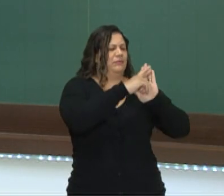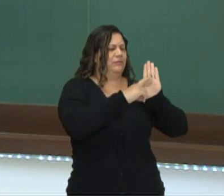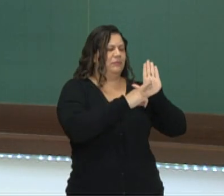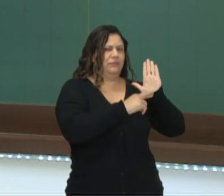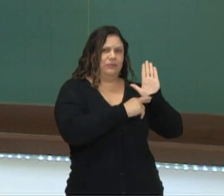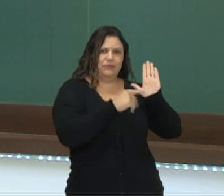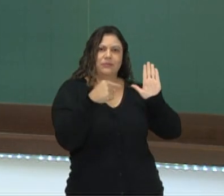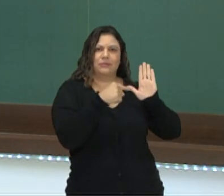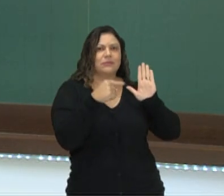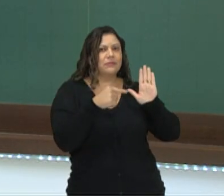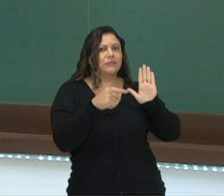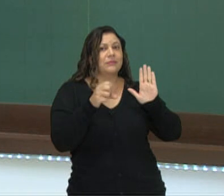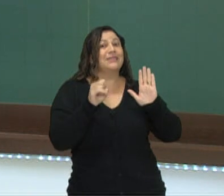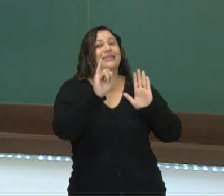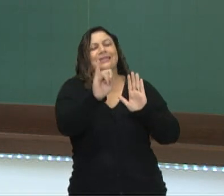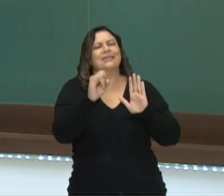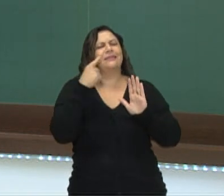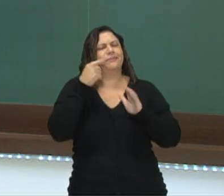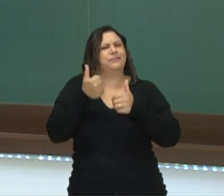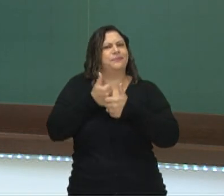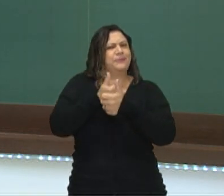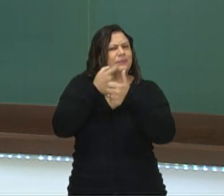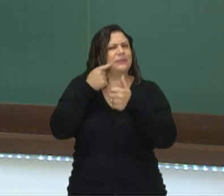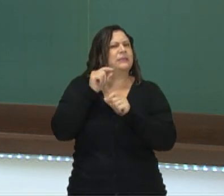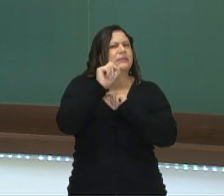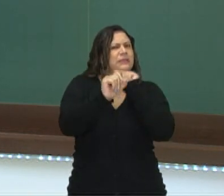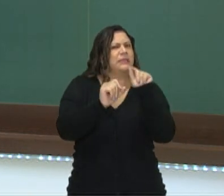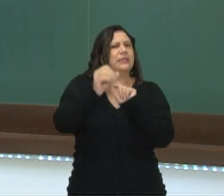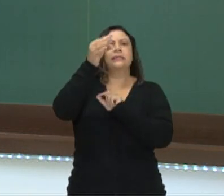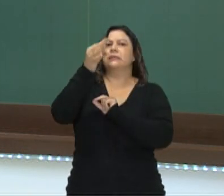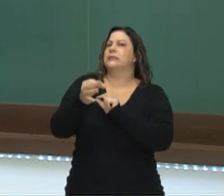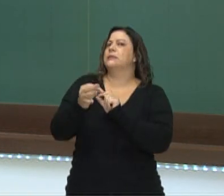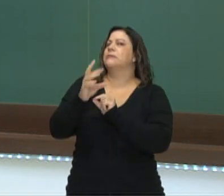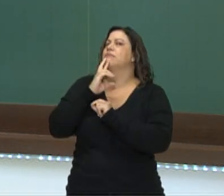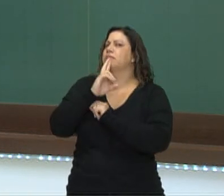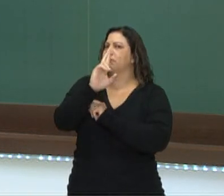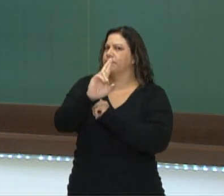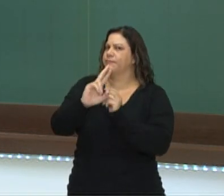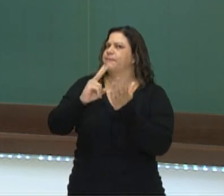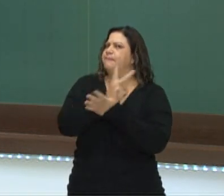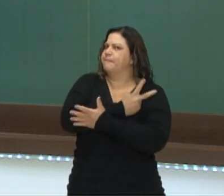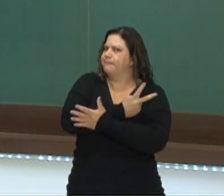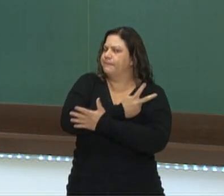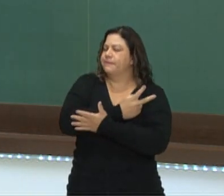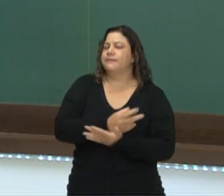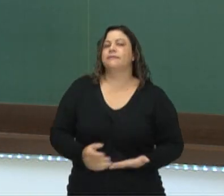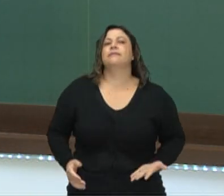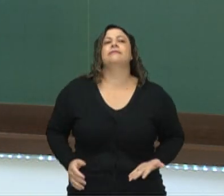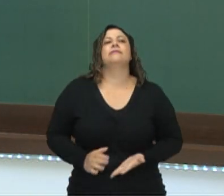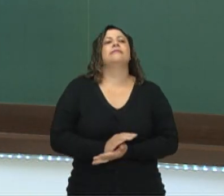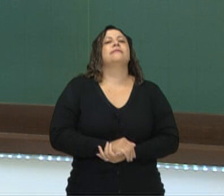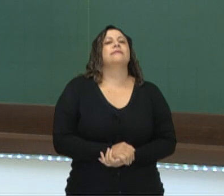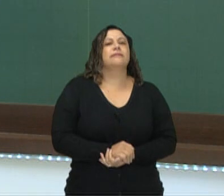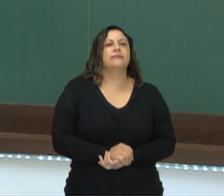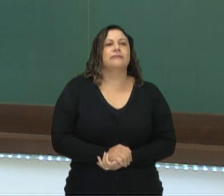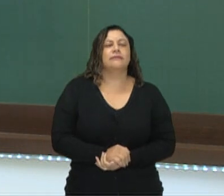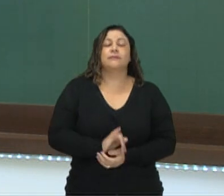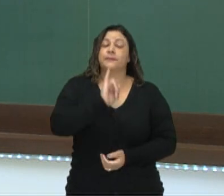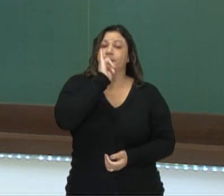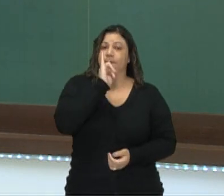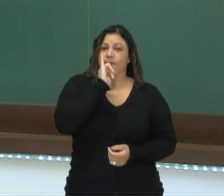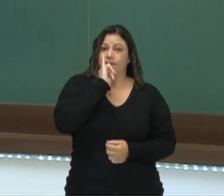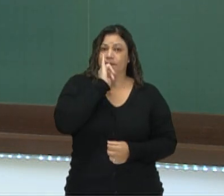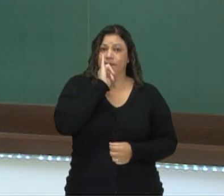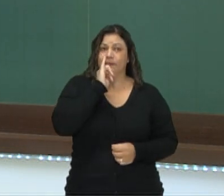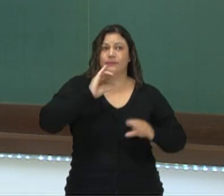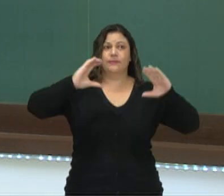também. Se você não seguir, é bem certo que o seu resultado não estará correto. Um exemplo, né, de uma